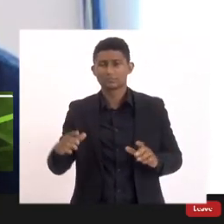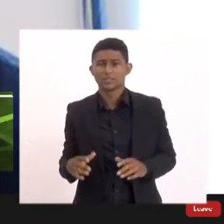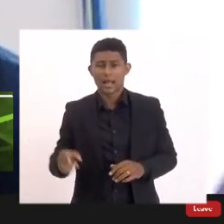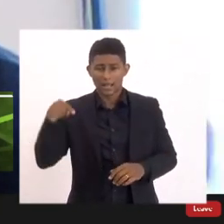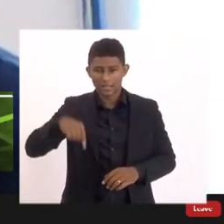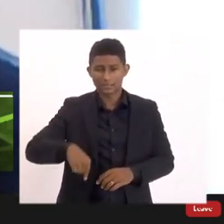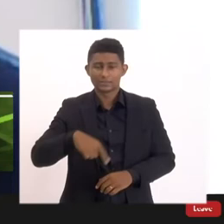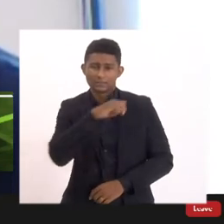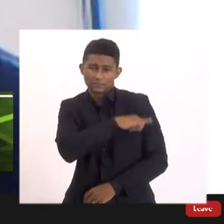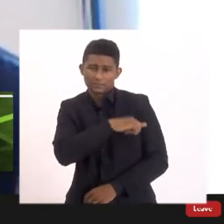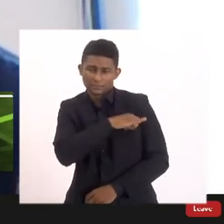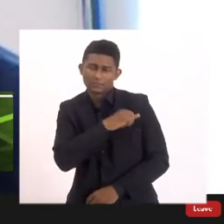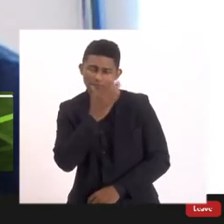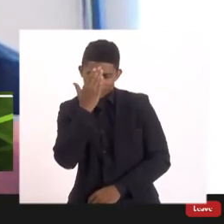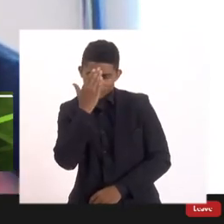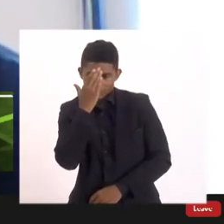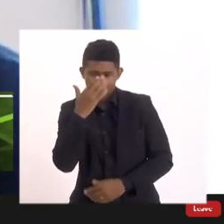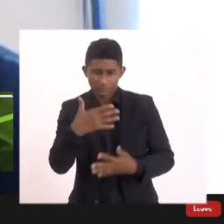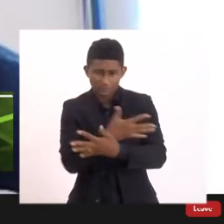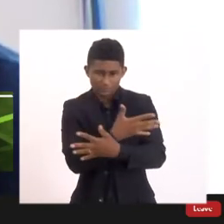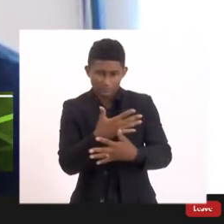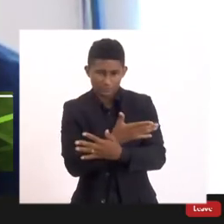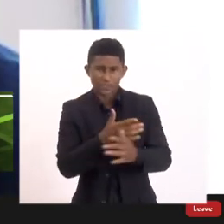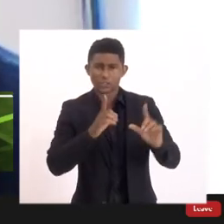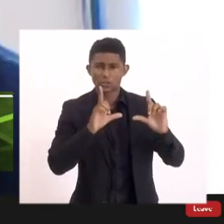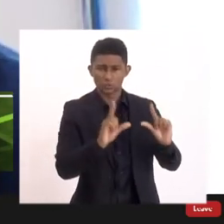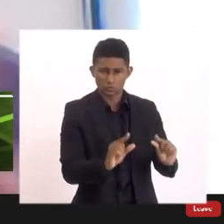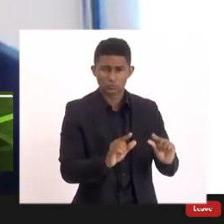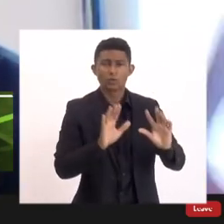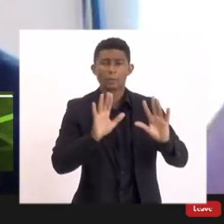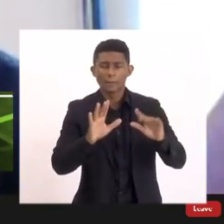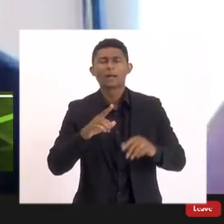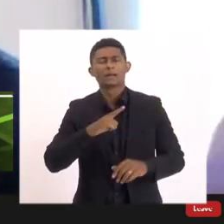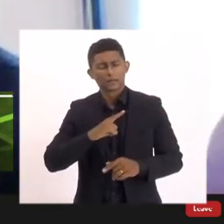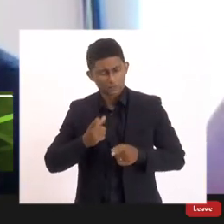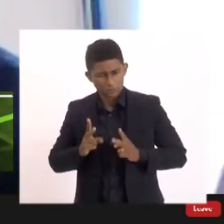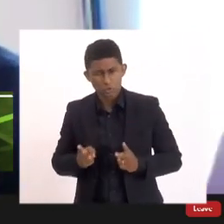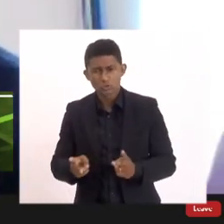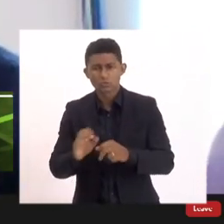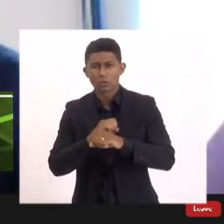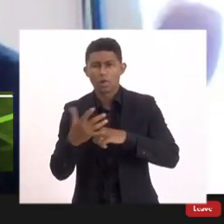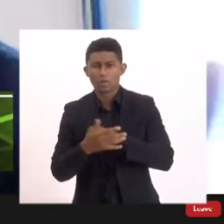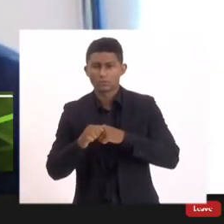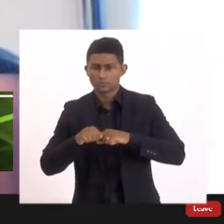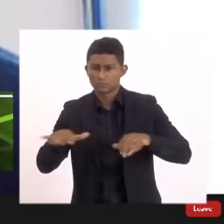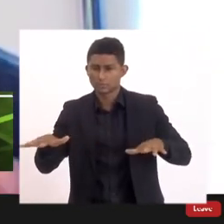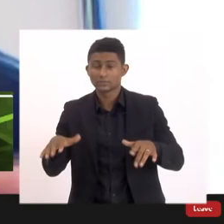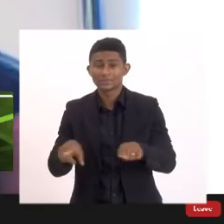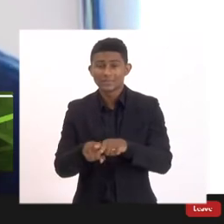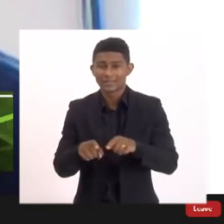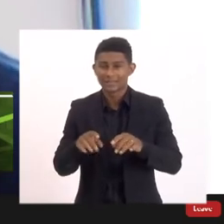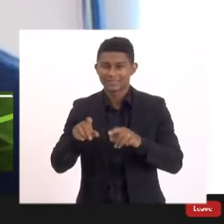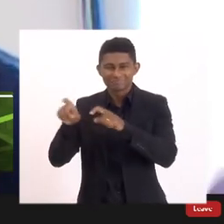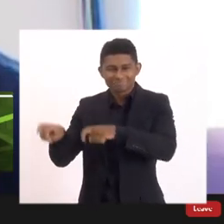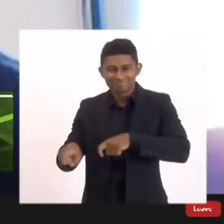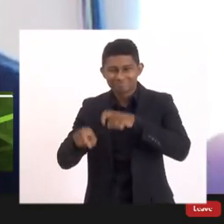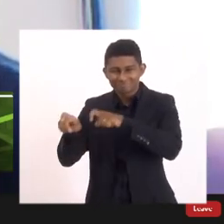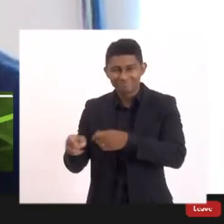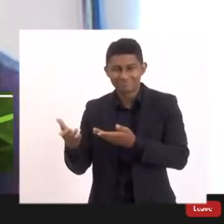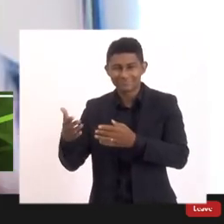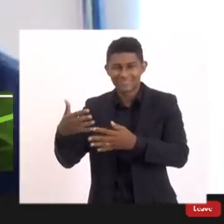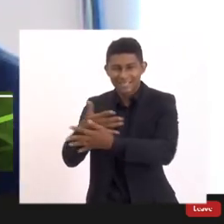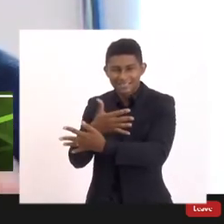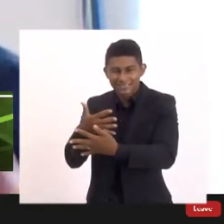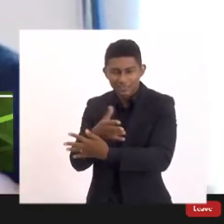Rio de Janeiro, diminuindo na região metropolitana, mas ainda presente, e ainda mais forte no interior. Isso é fundamental, a questão da máscara